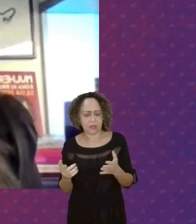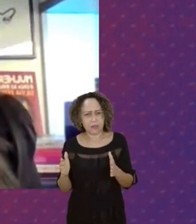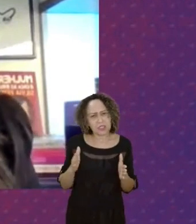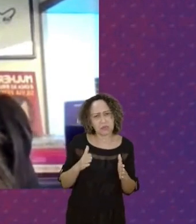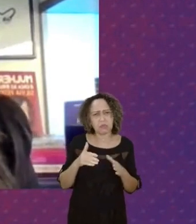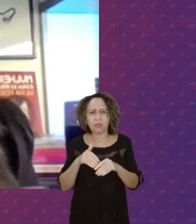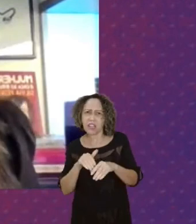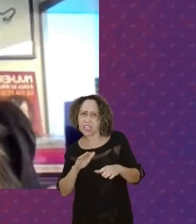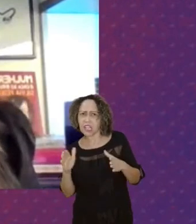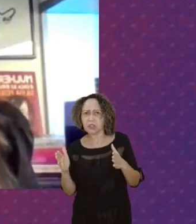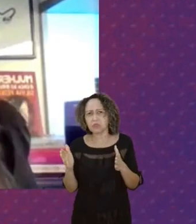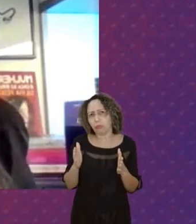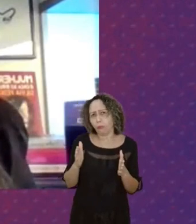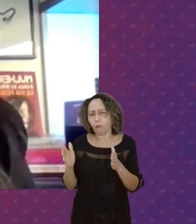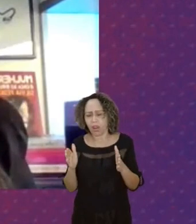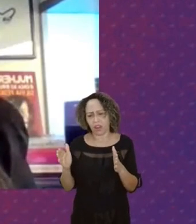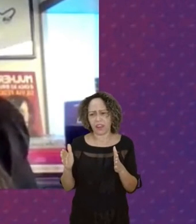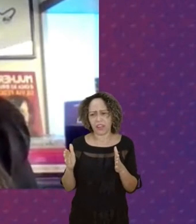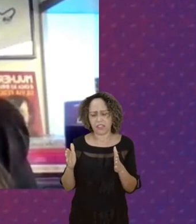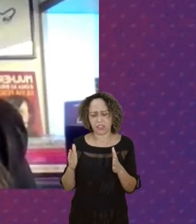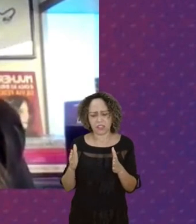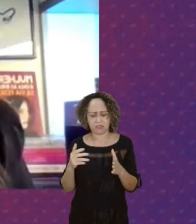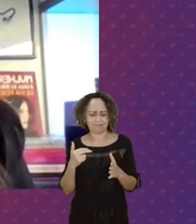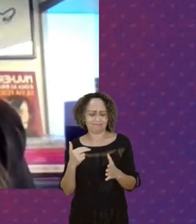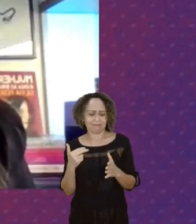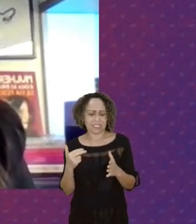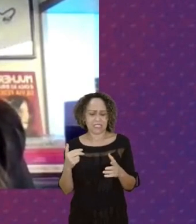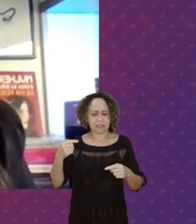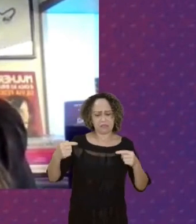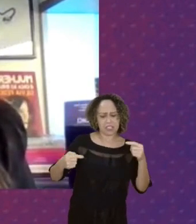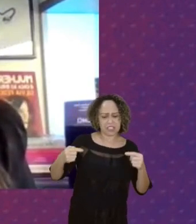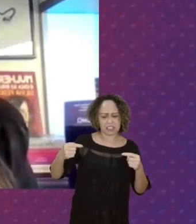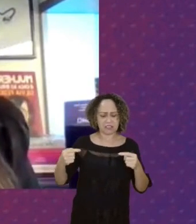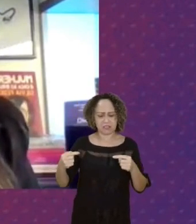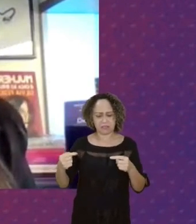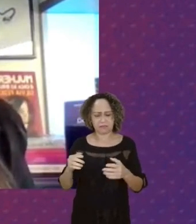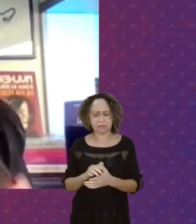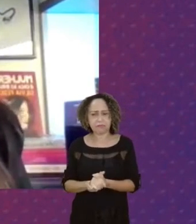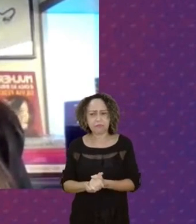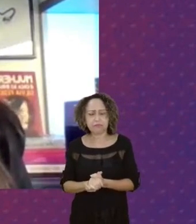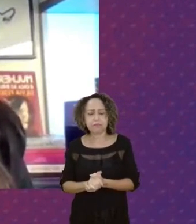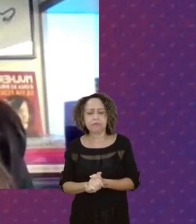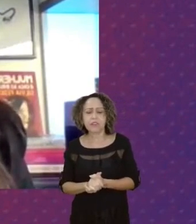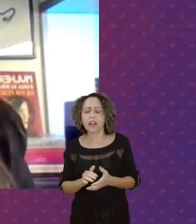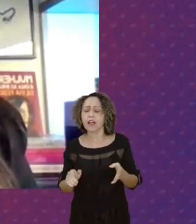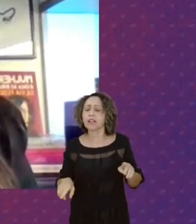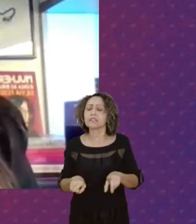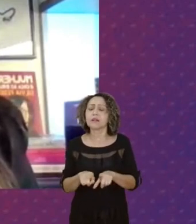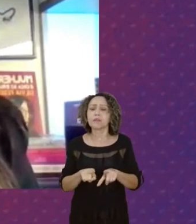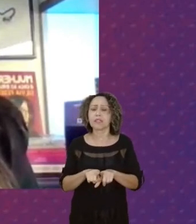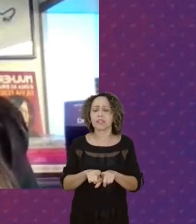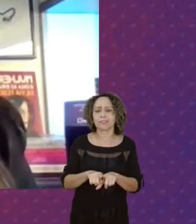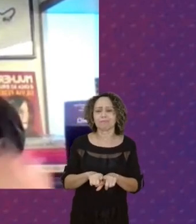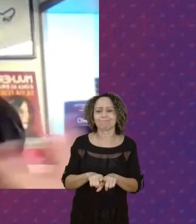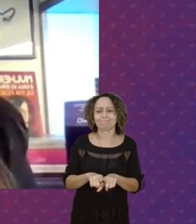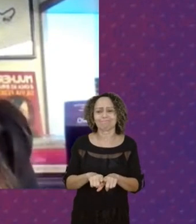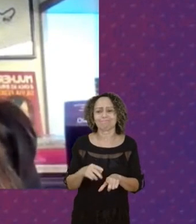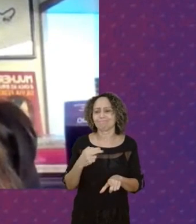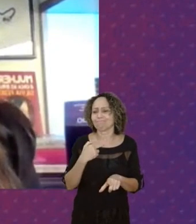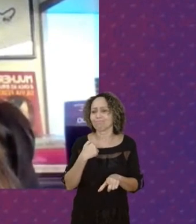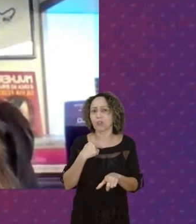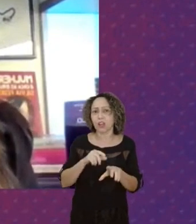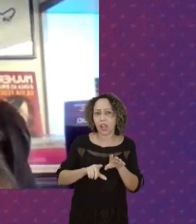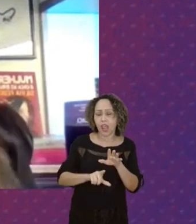conseguiria despender, para também não desequilibrar o pleito, E outra coisa que não é possível fazer antes da